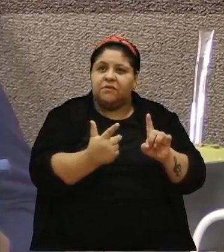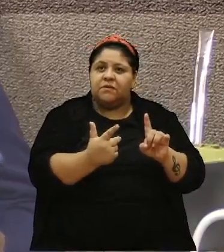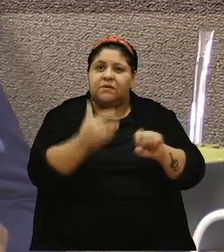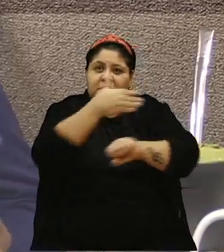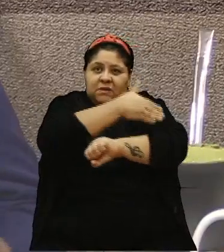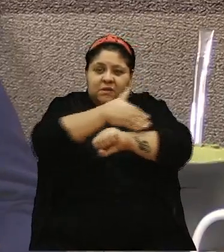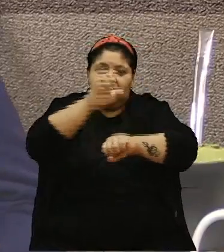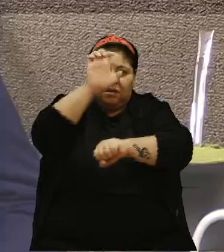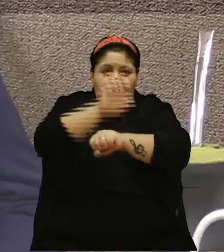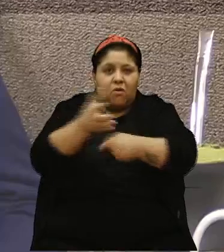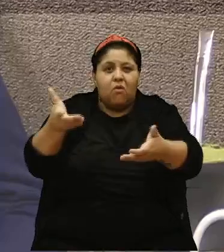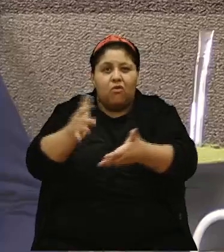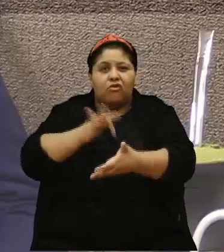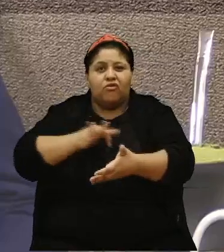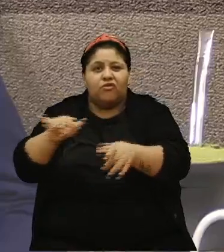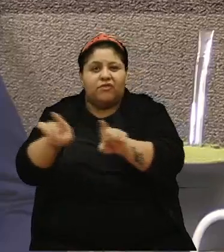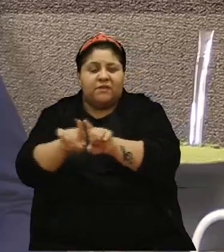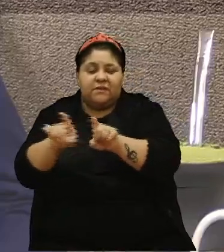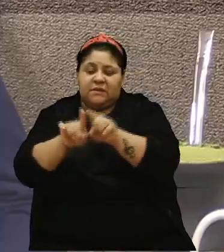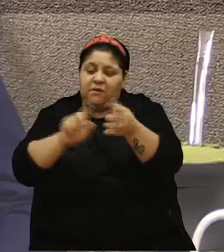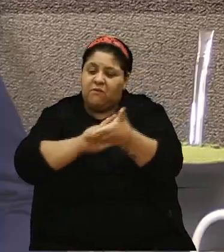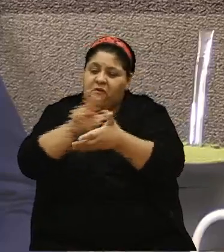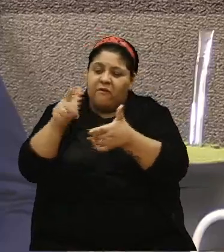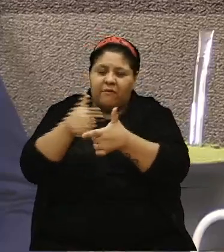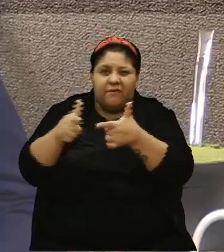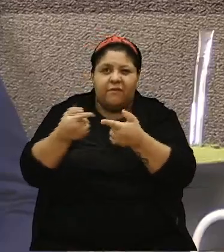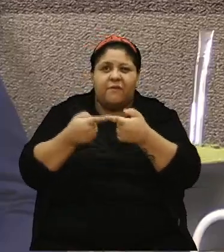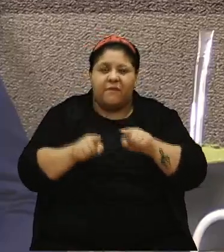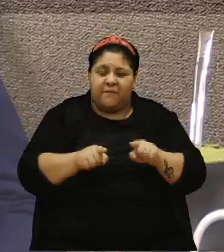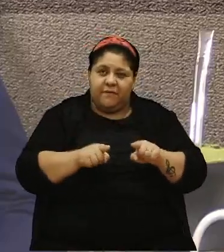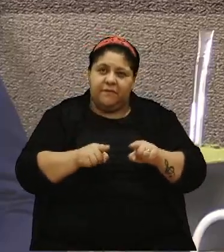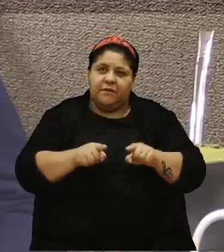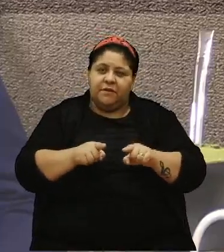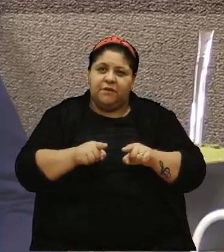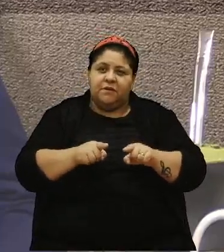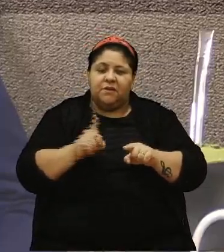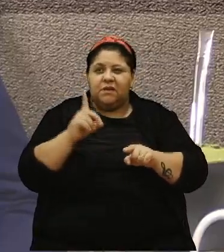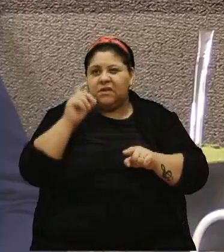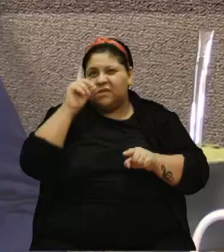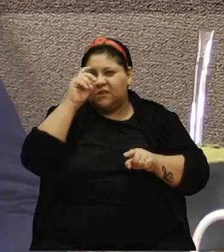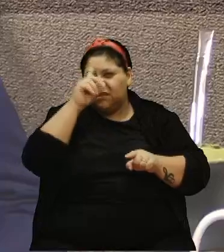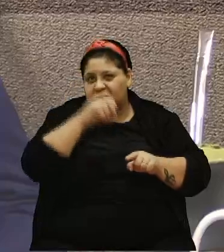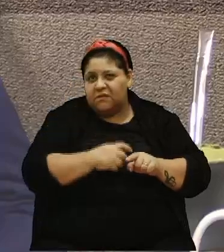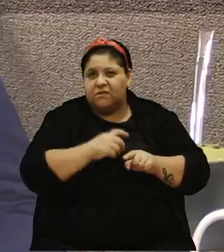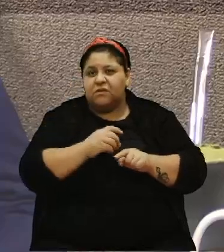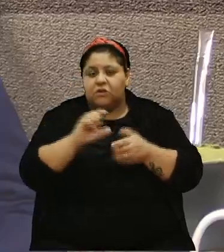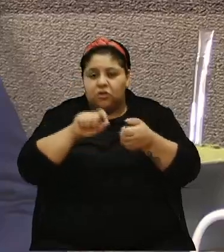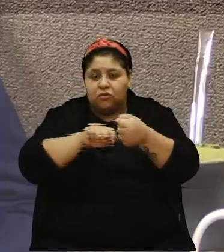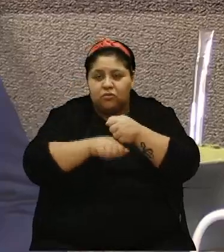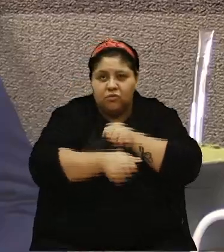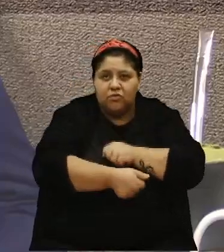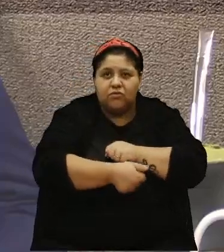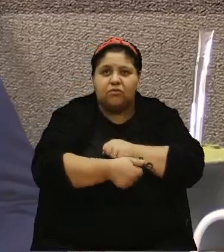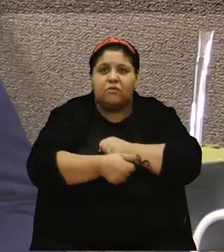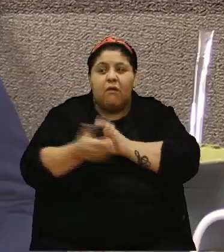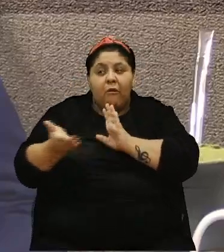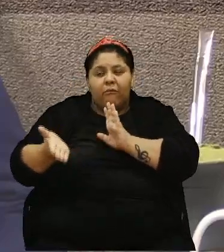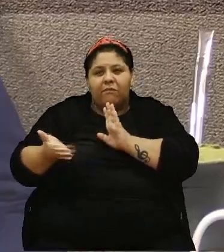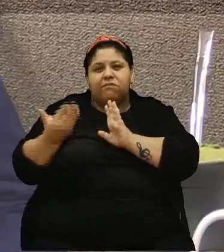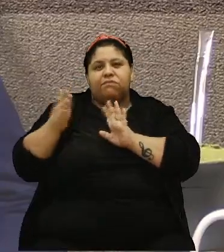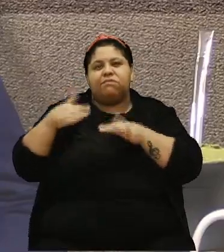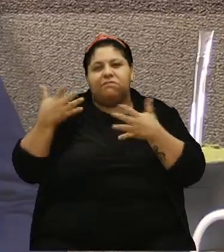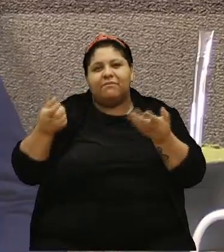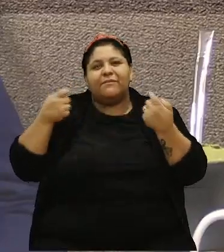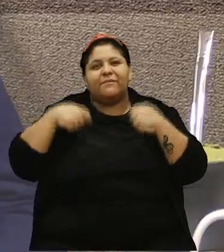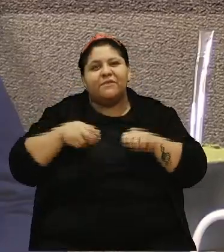hoje. As federais também nós temos vários problemas, mas o quanto é difícil a questão do recurso, o investimento é muito alto, então a gente